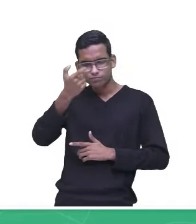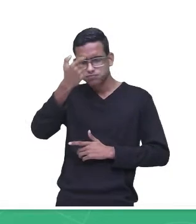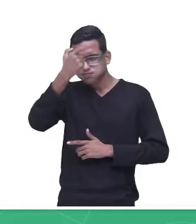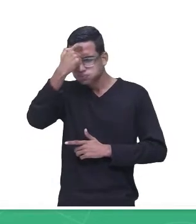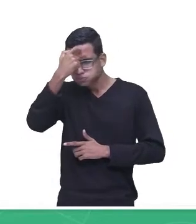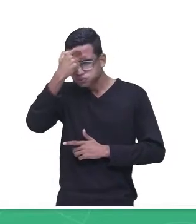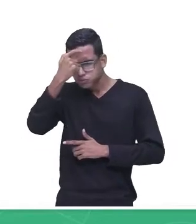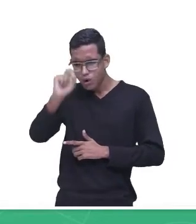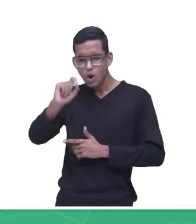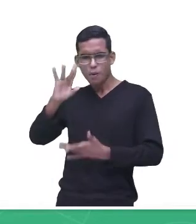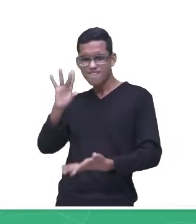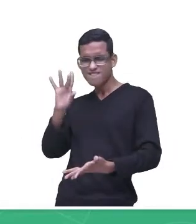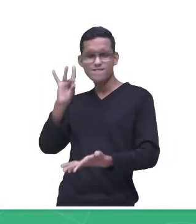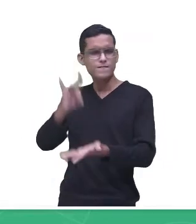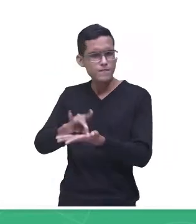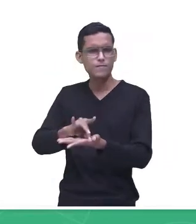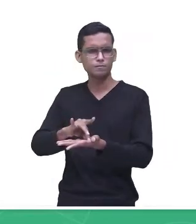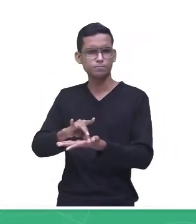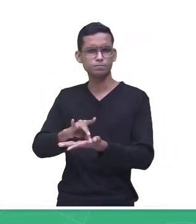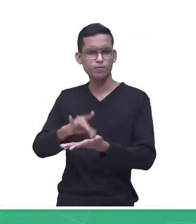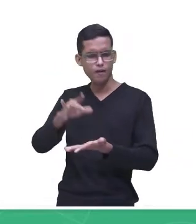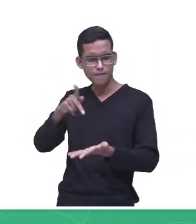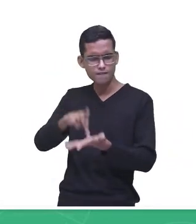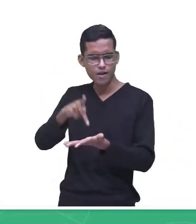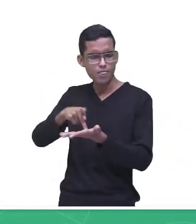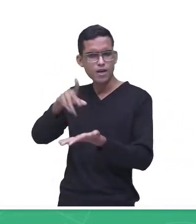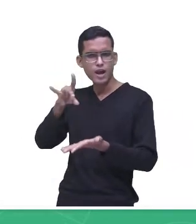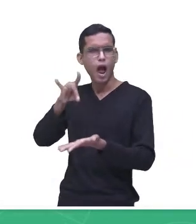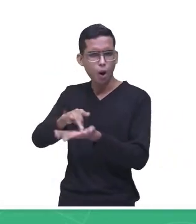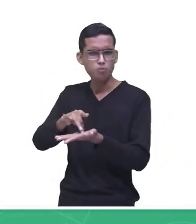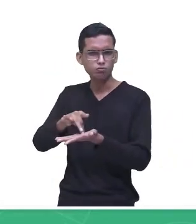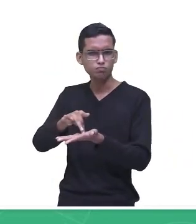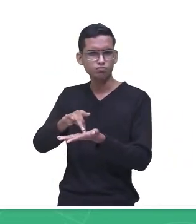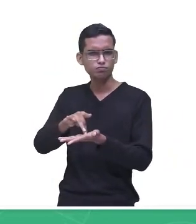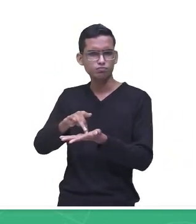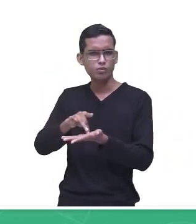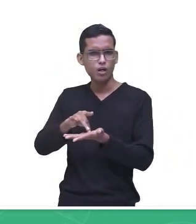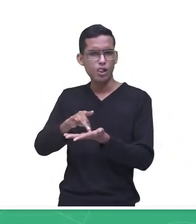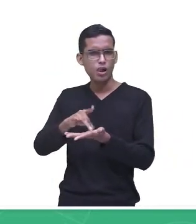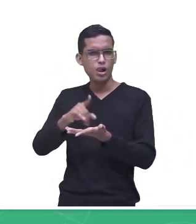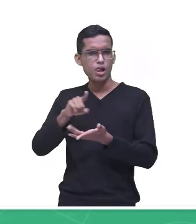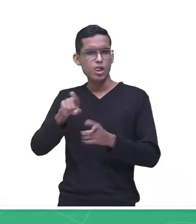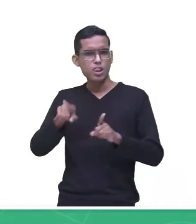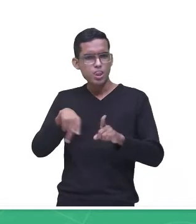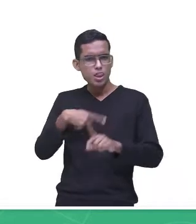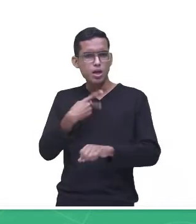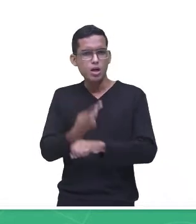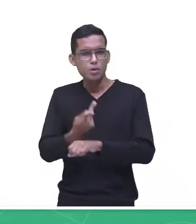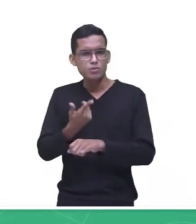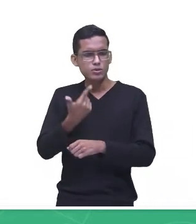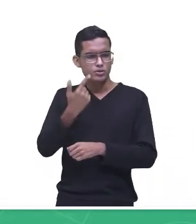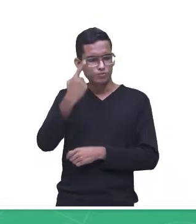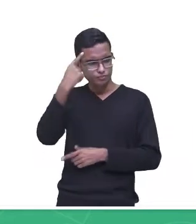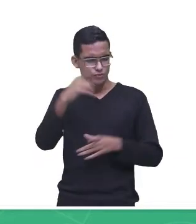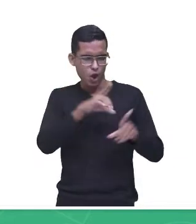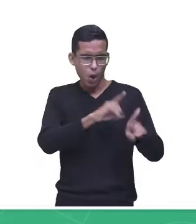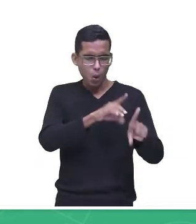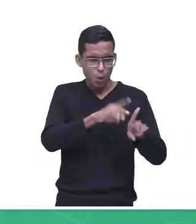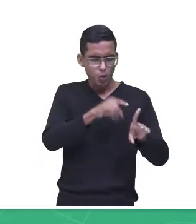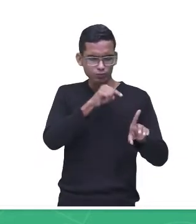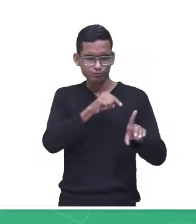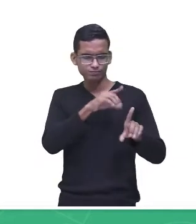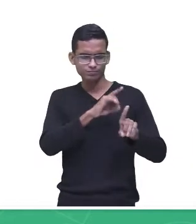verdade absoluta. E eu passo a fugir daquilo que é simplesmente um doxa, né?